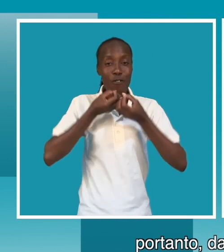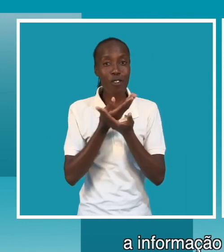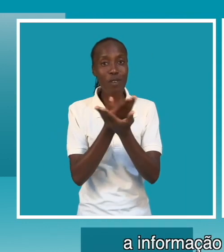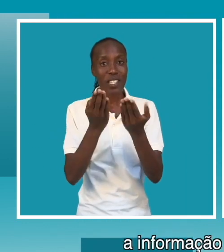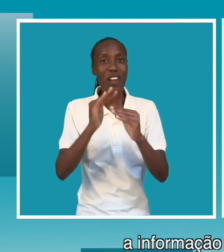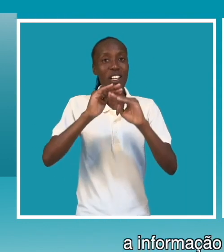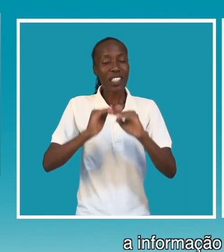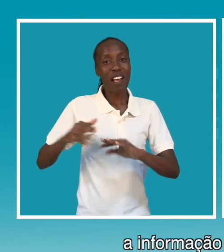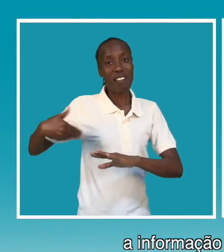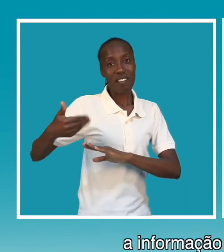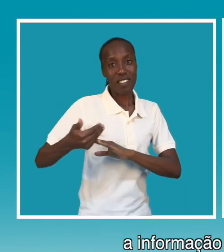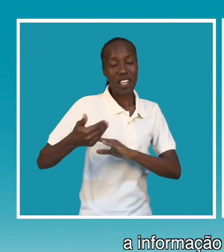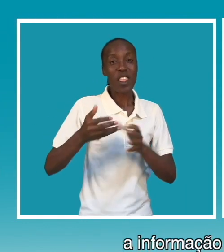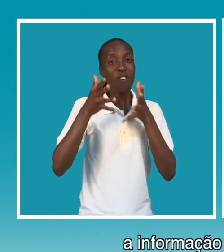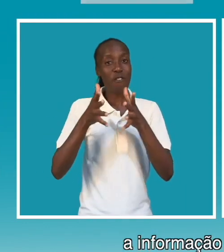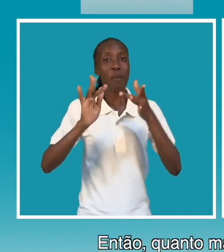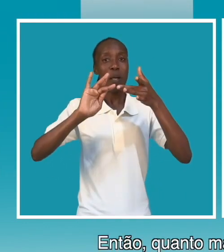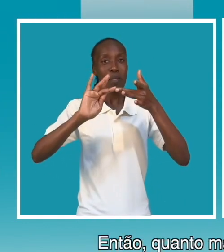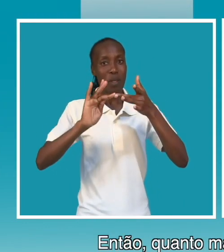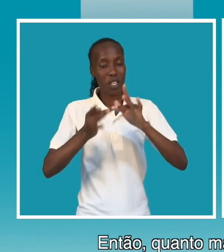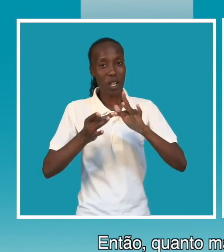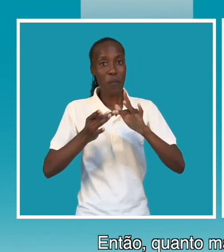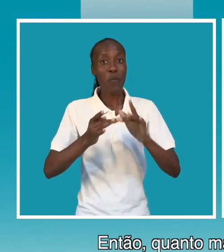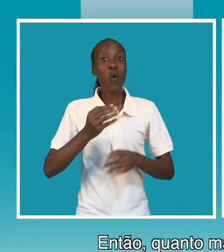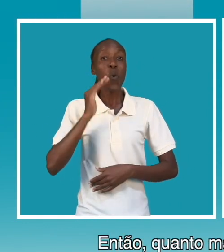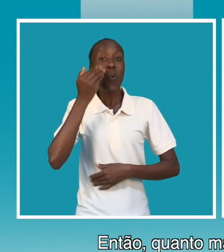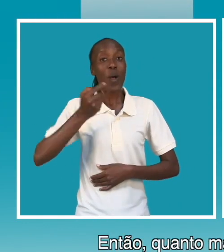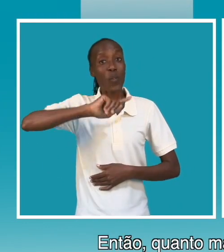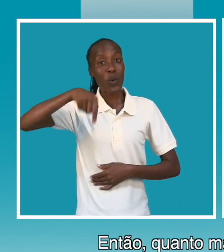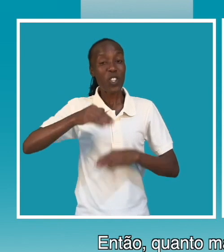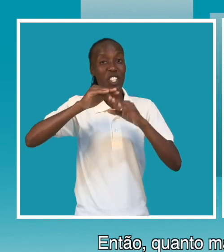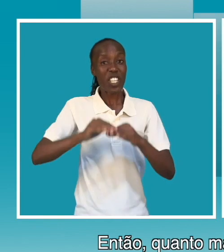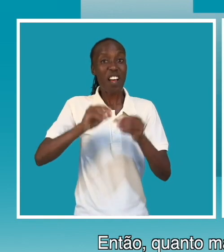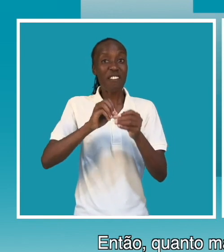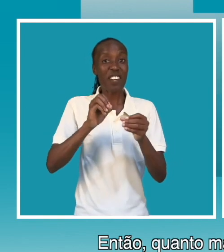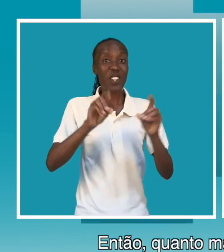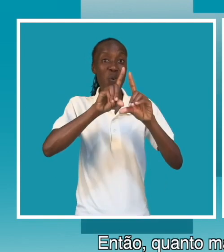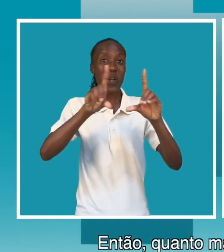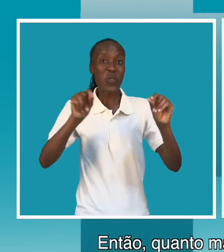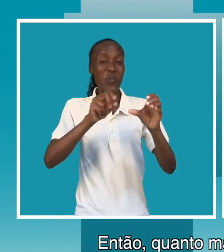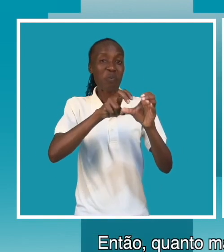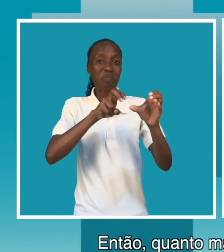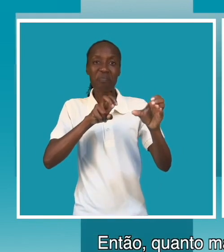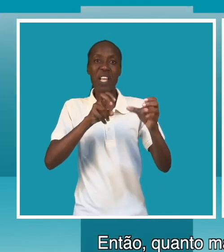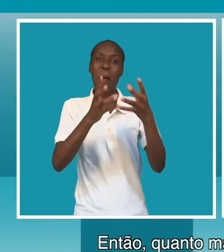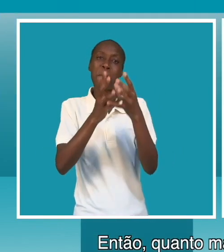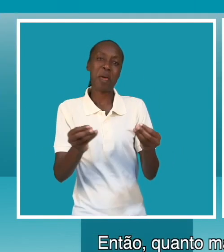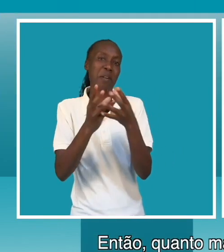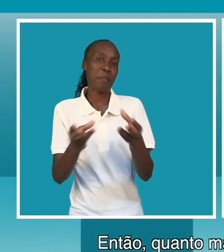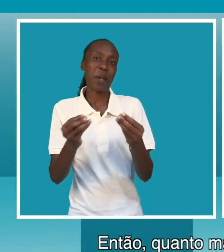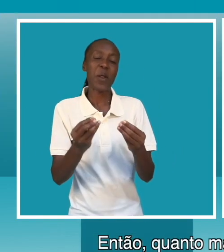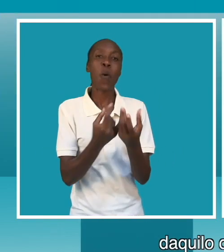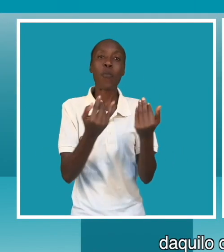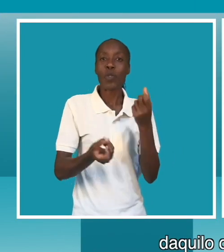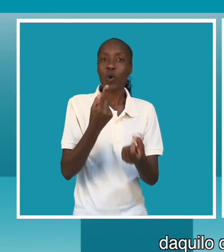informação sempre passam pelas formas digitais. Então, quanto mais nós estamos fora do contexto, automaticamente perdemos